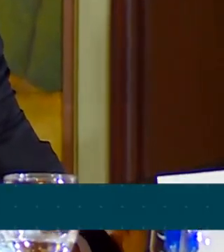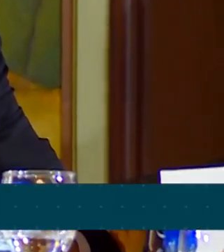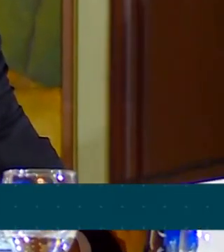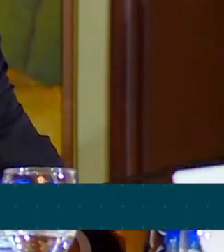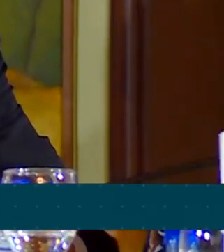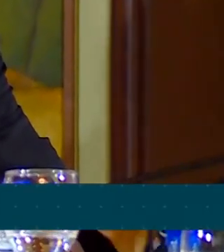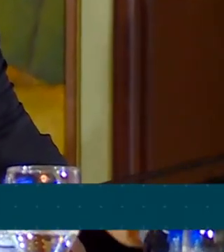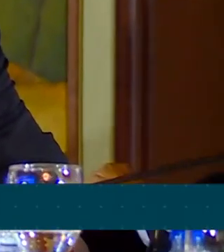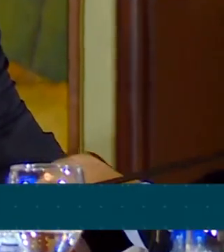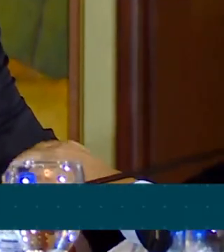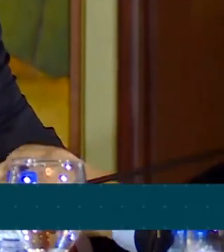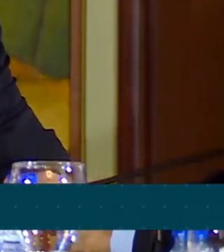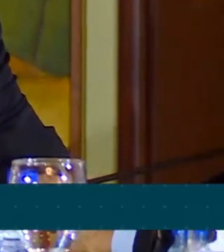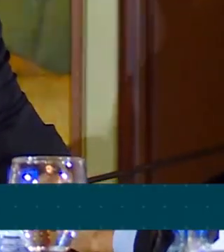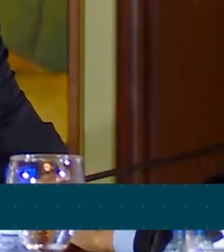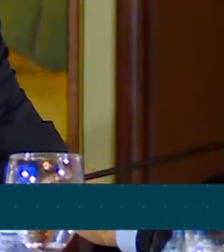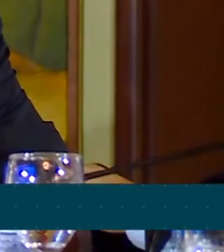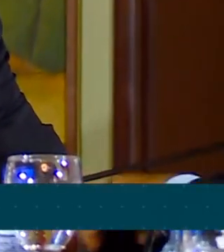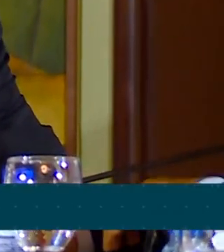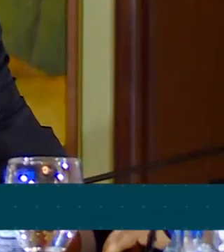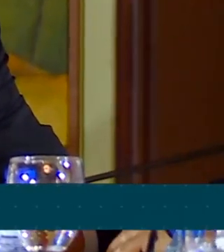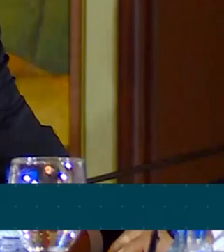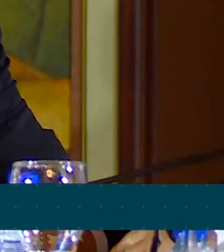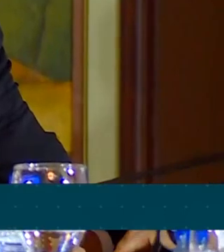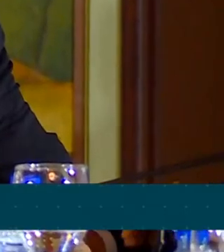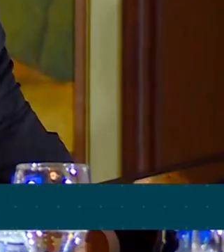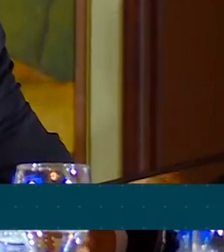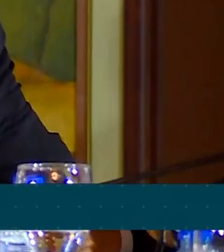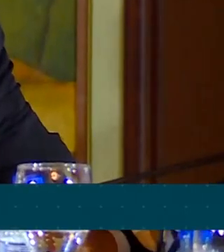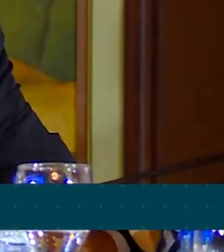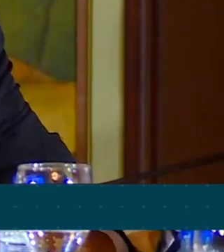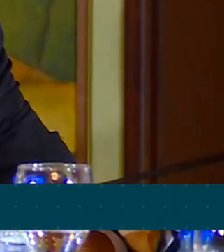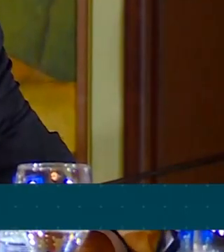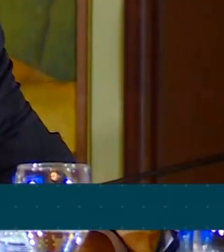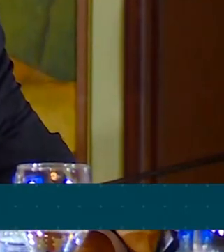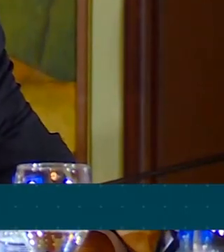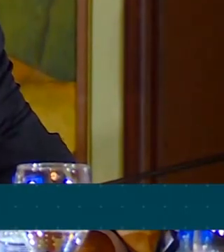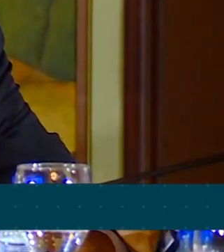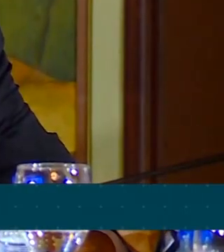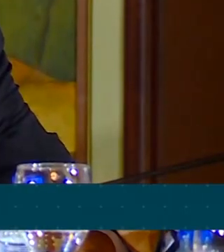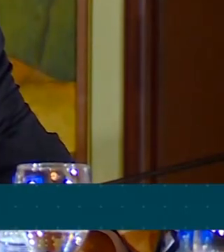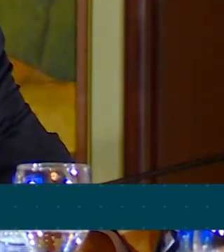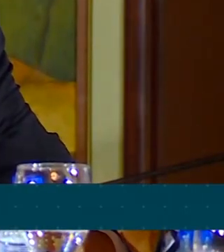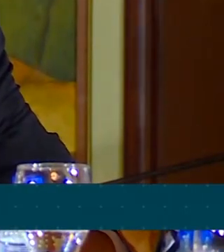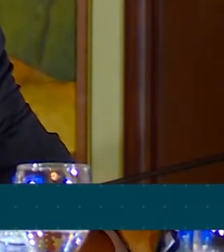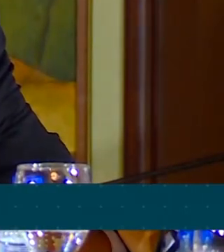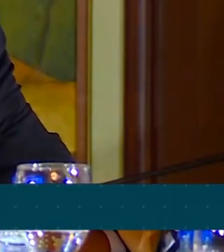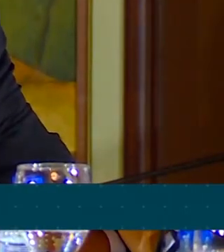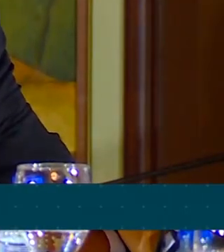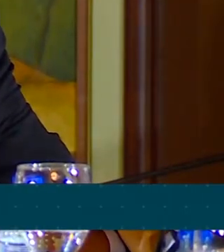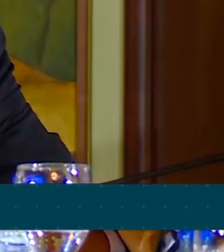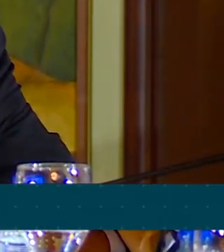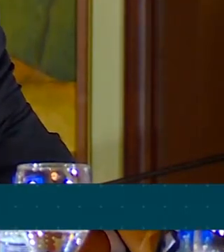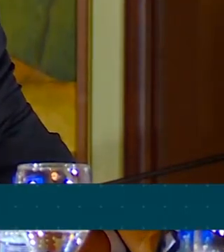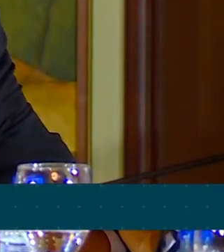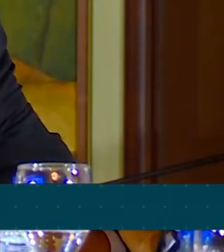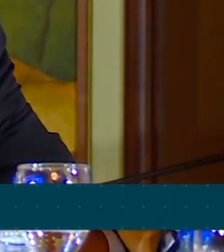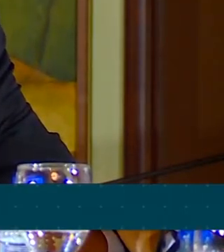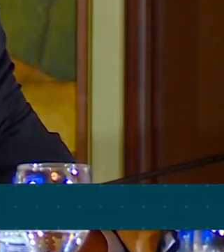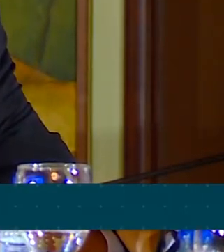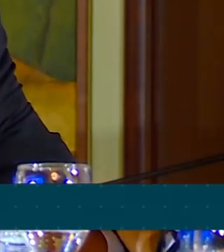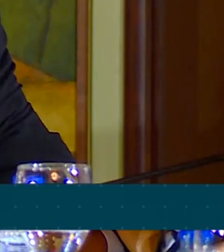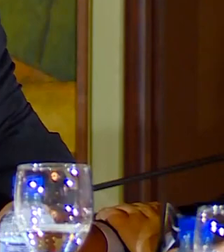Hoje também na condição de presidente desta reunião, seu ministro do Desenvolvimento Regional, Gustavo Canuto, condutor deste